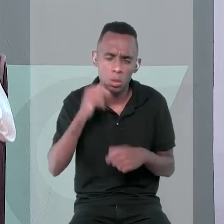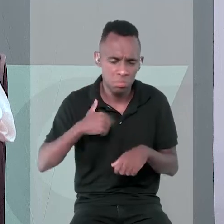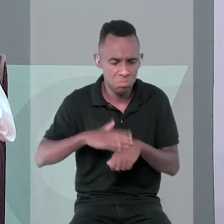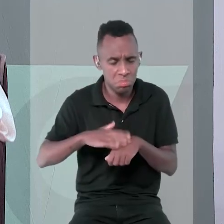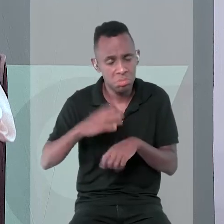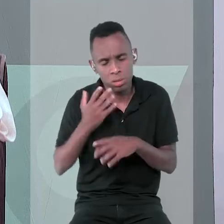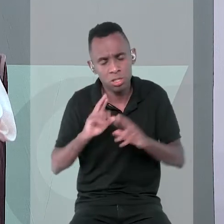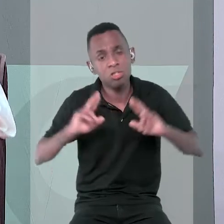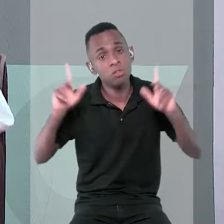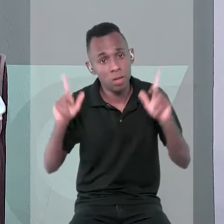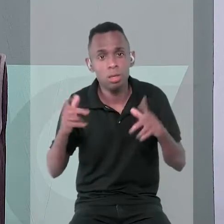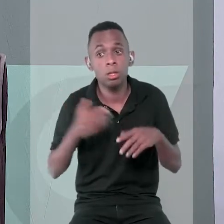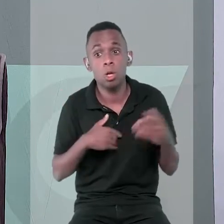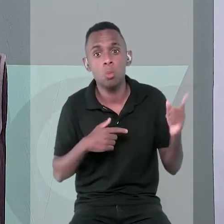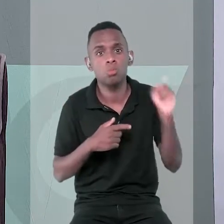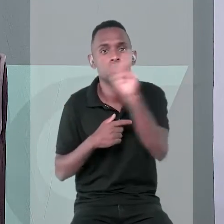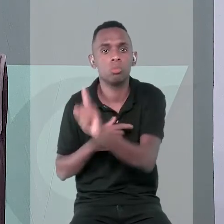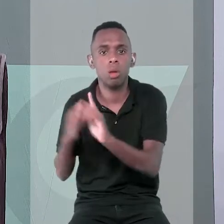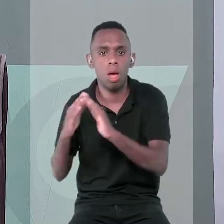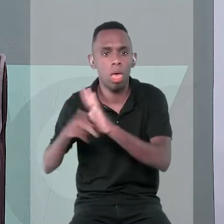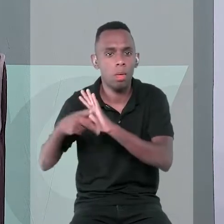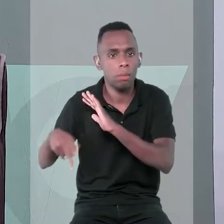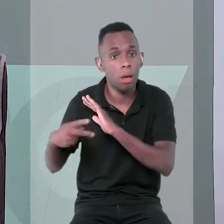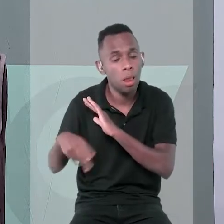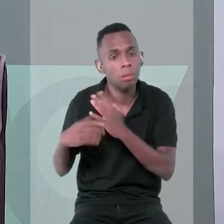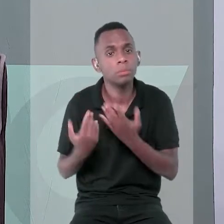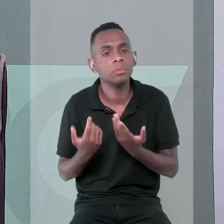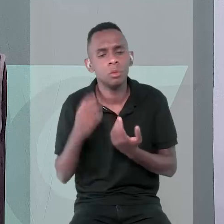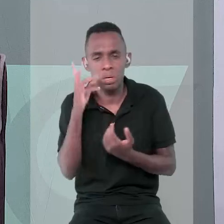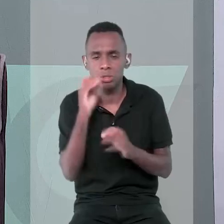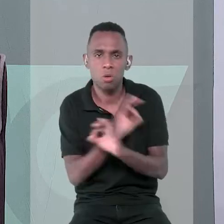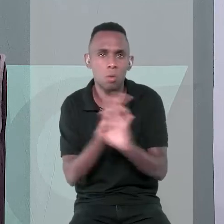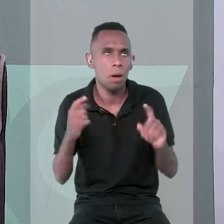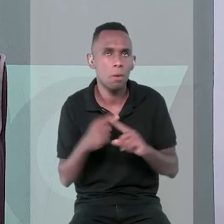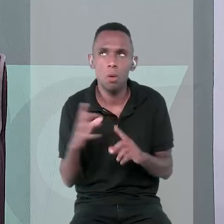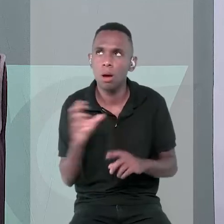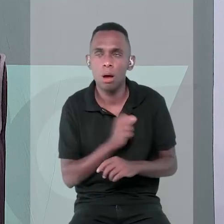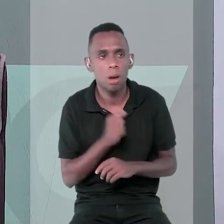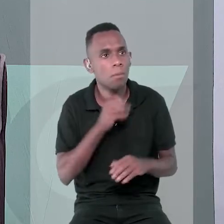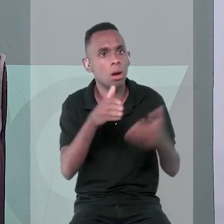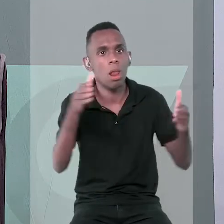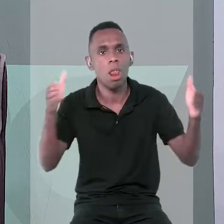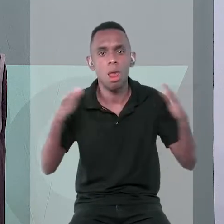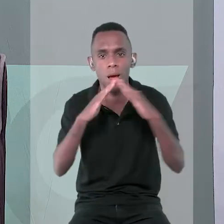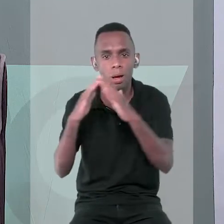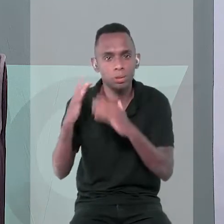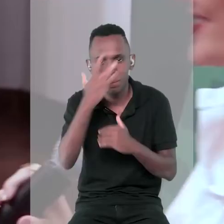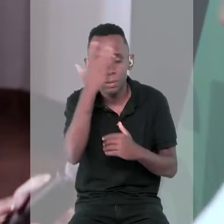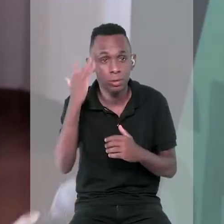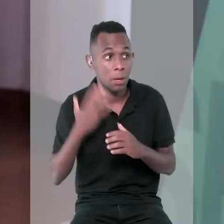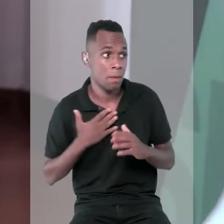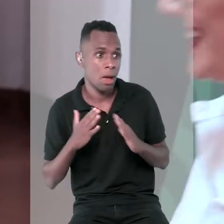foi uma exceção. Eu fui para a casa dela. E eu achei ótimo, eu adoro ir para a casa dos outros. A minha